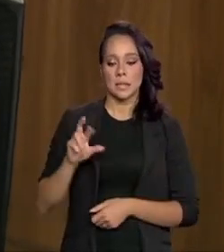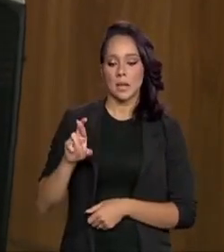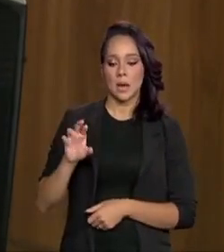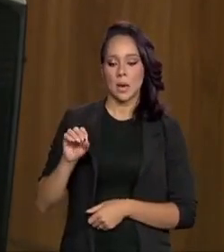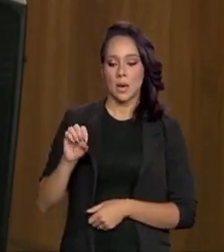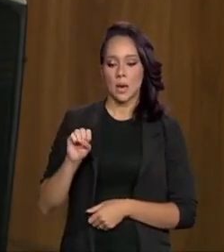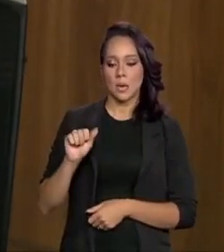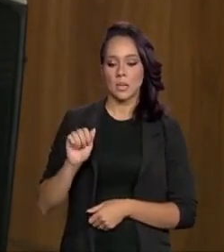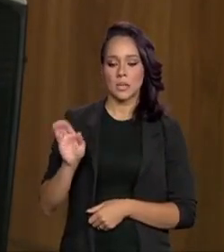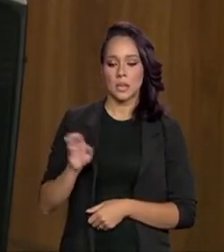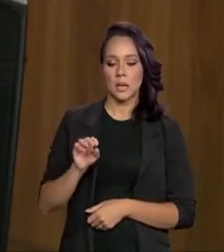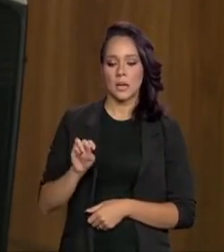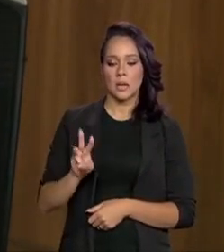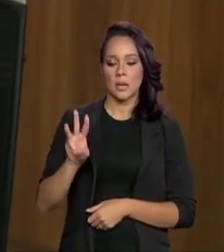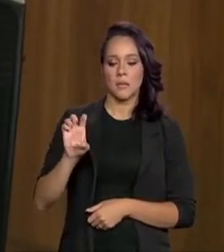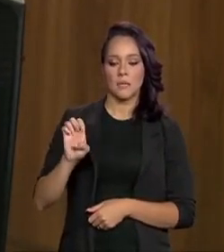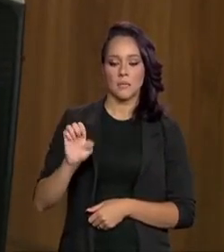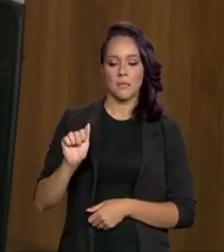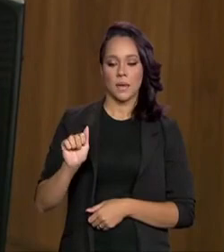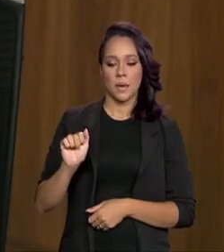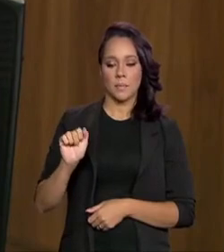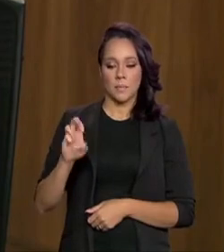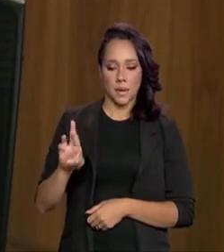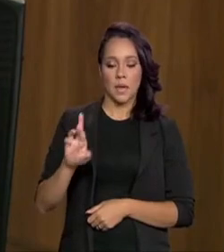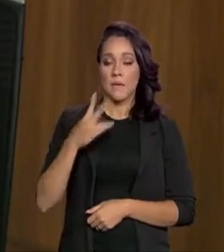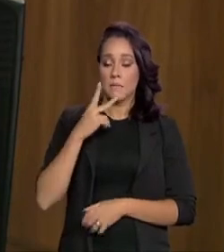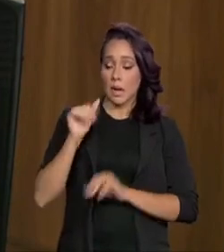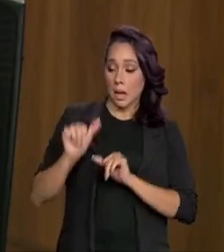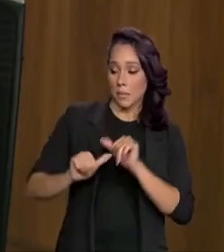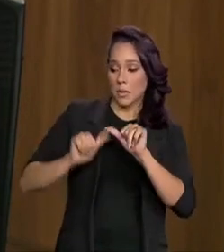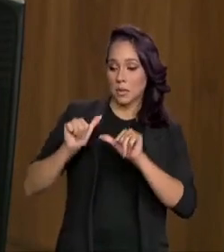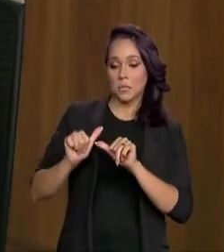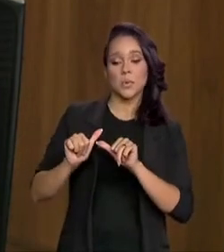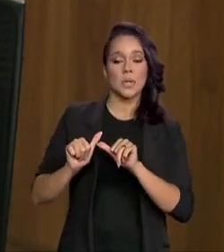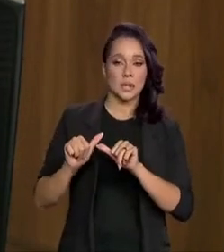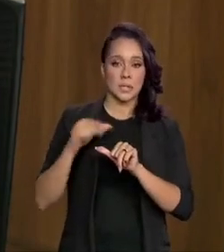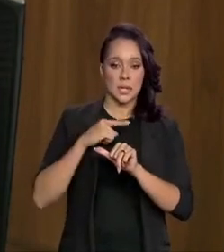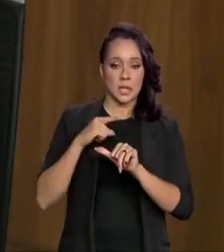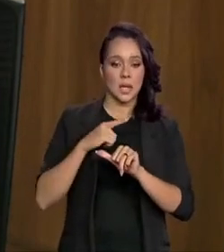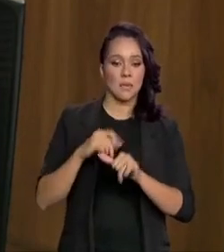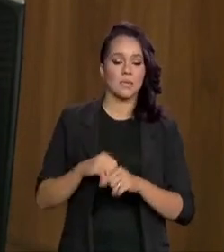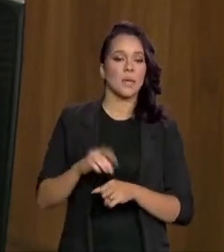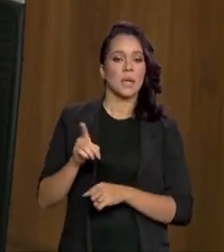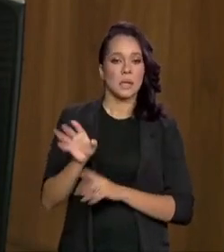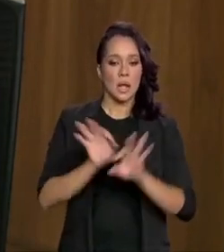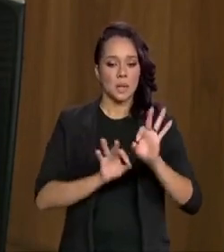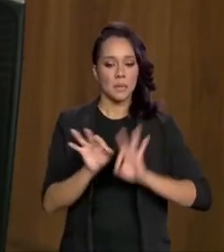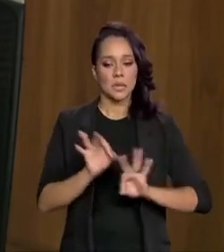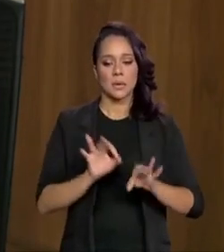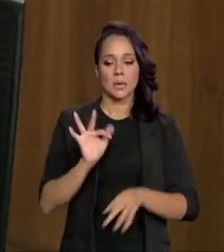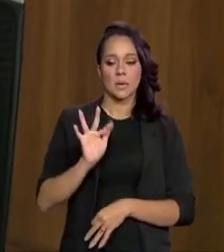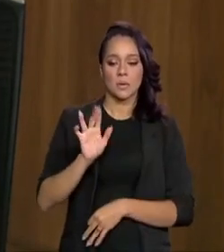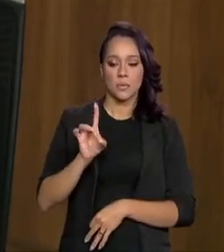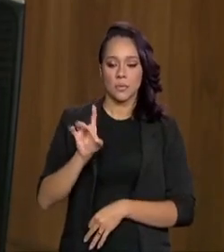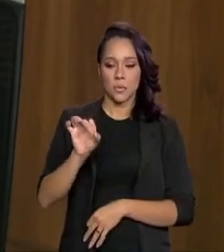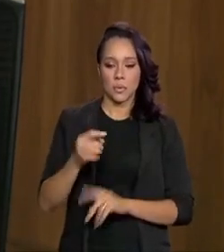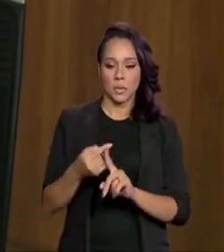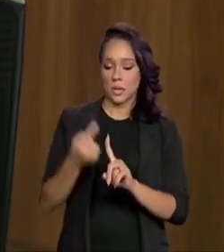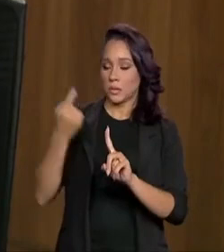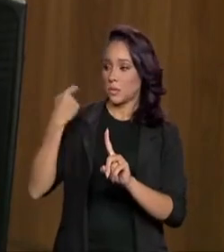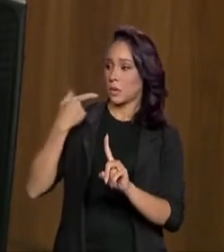como a gente disse assim aqui, entende que as alterações promovidas, então, no formato do fundo